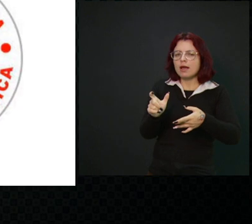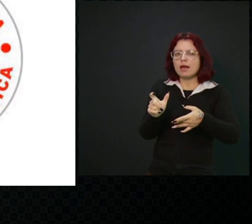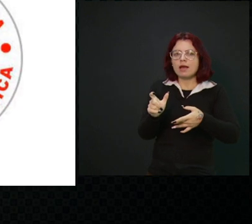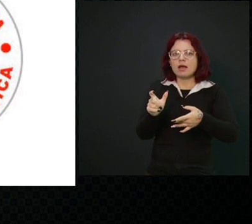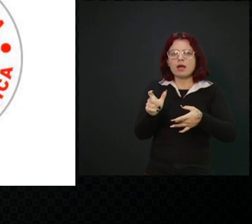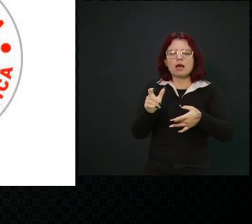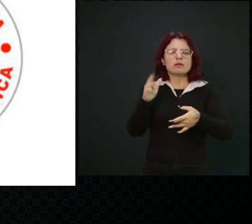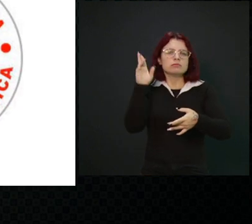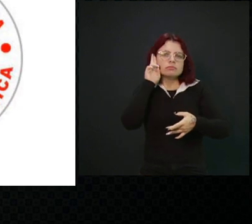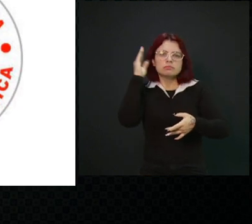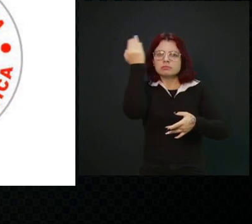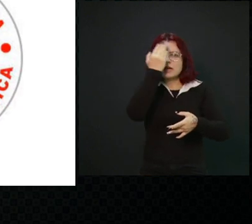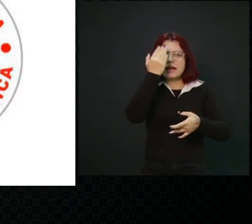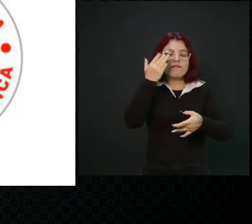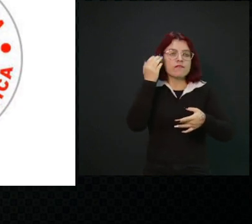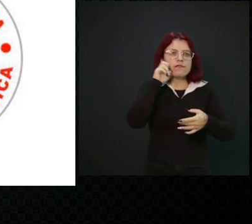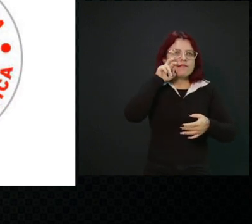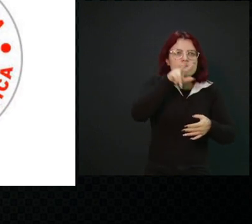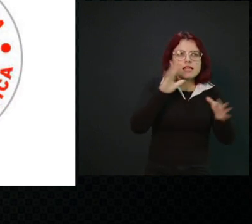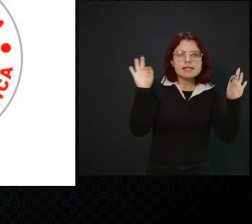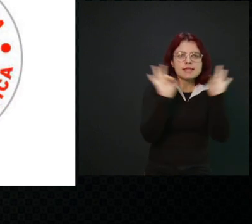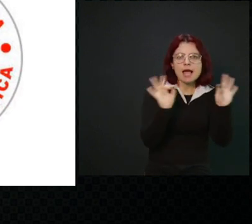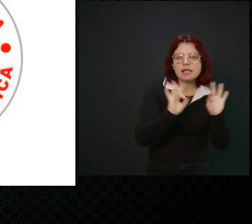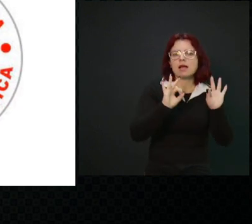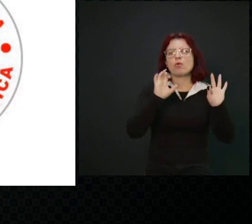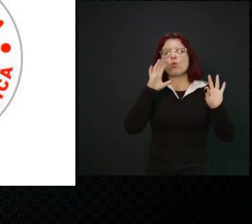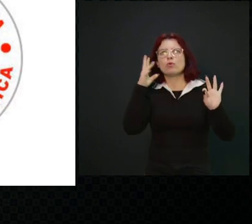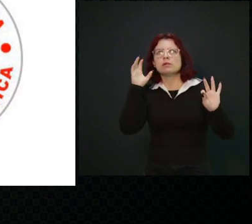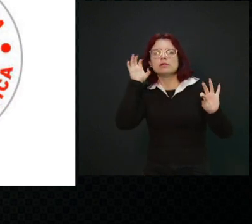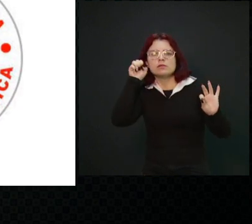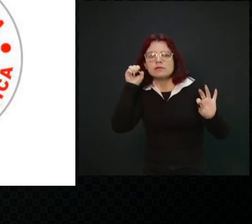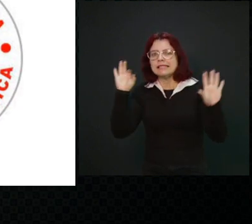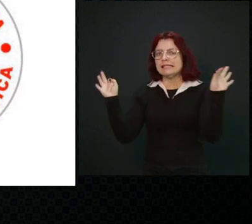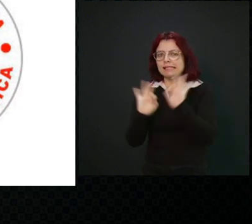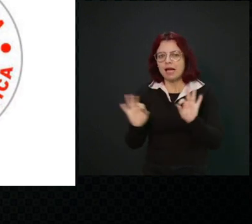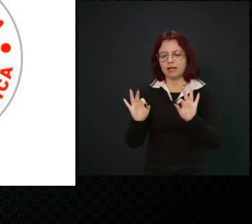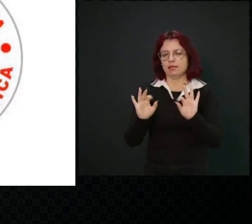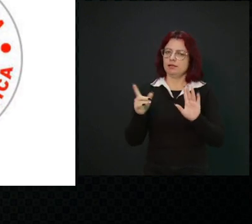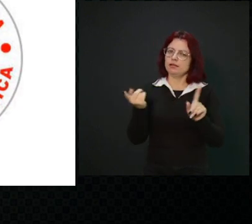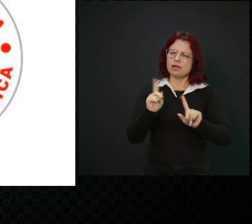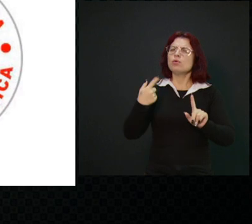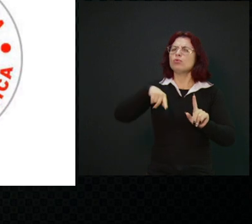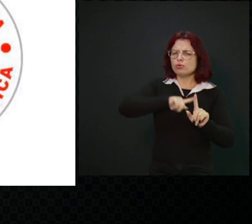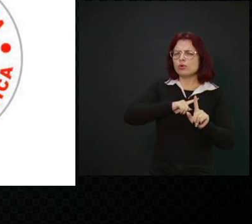enxerga nada e não ouve nada. Então, nós podemos garantir a ela,